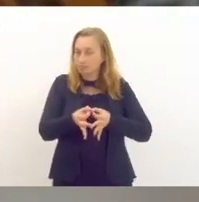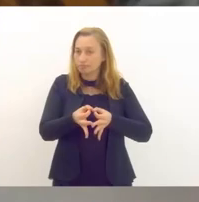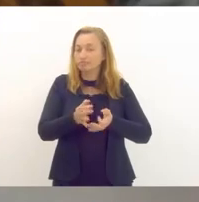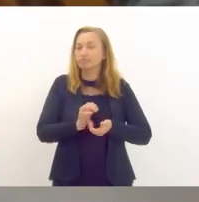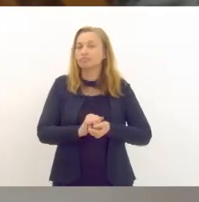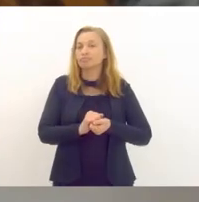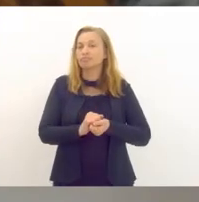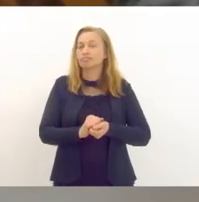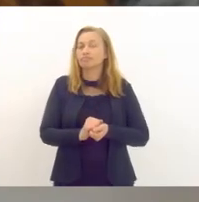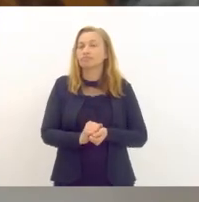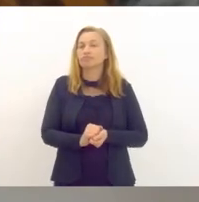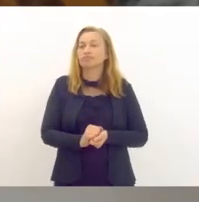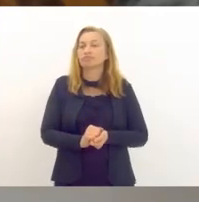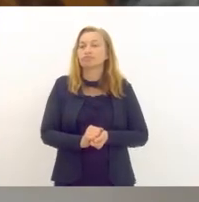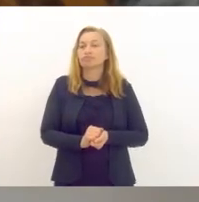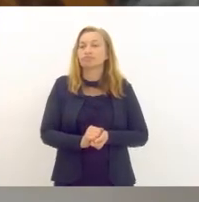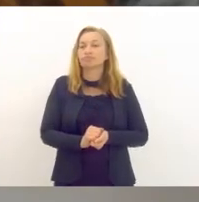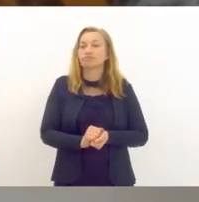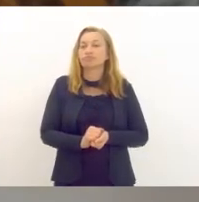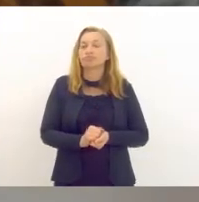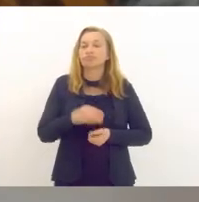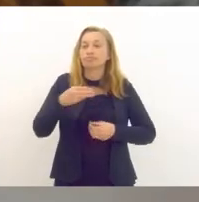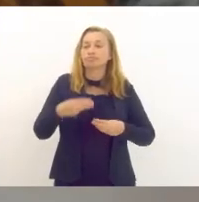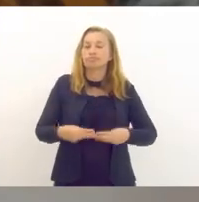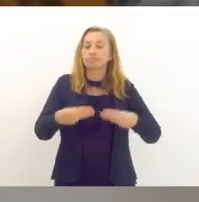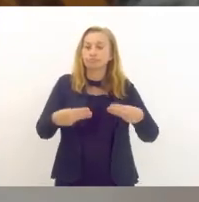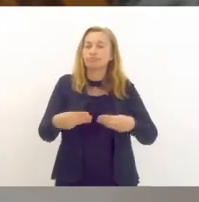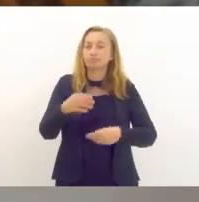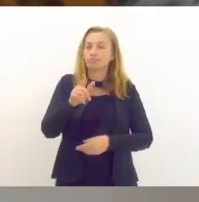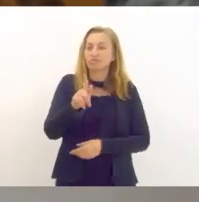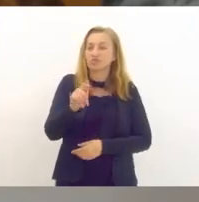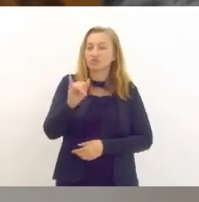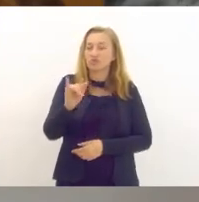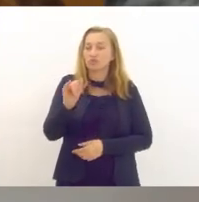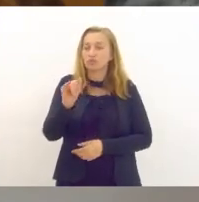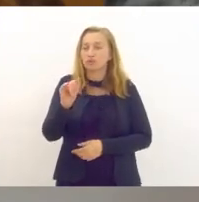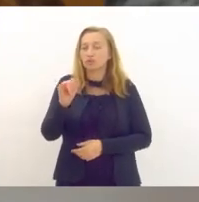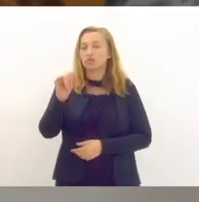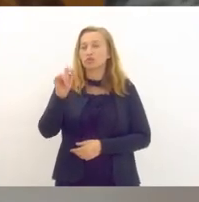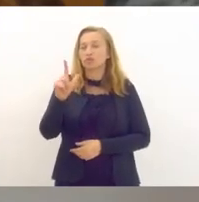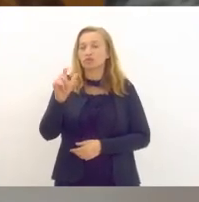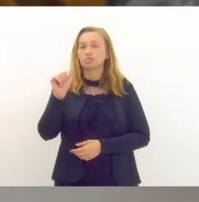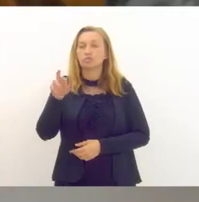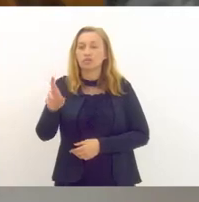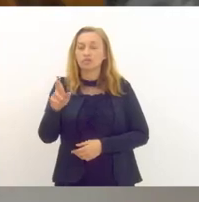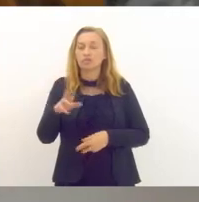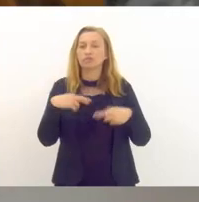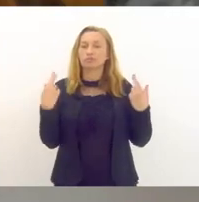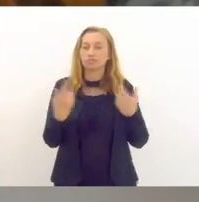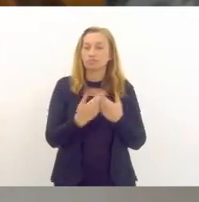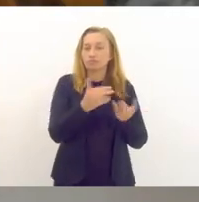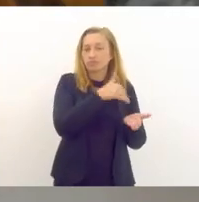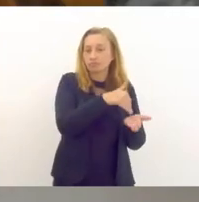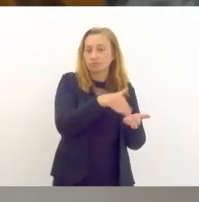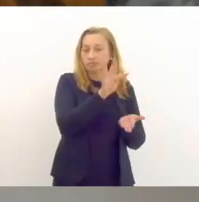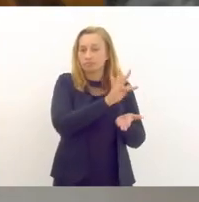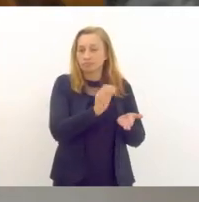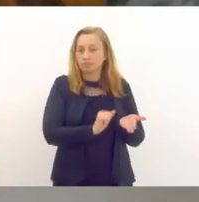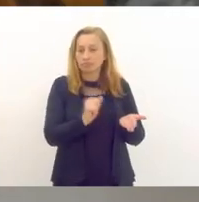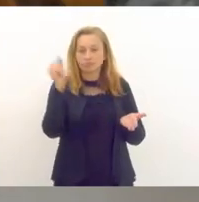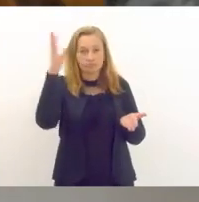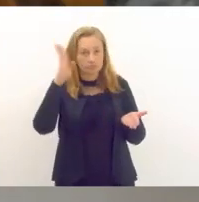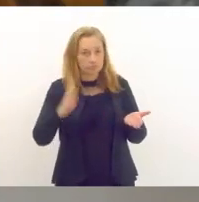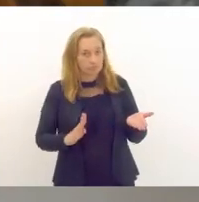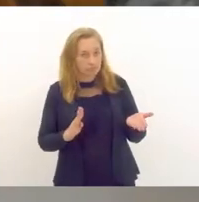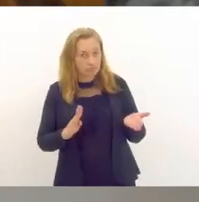do ministro Gilmar Mendes que tem feito reuniões com os secretários de fazenda do Brasil